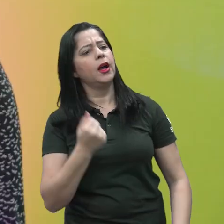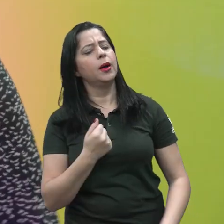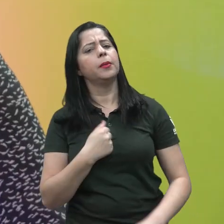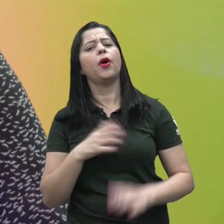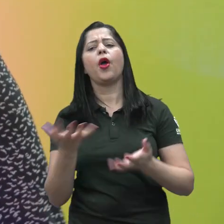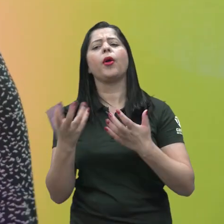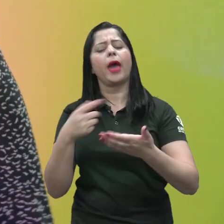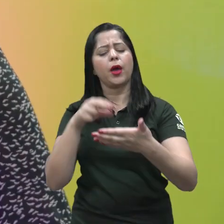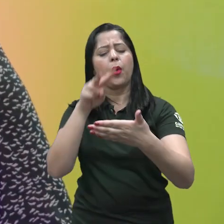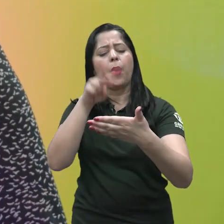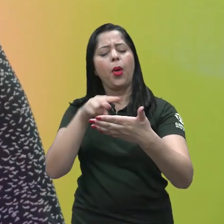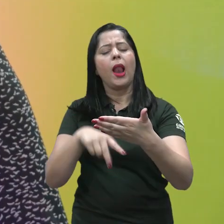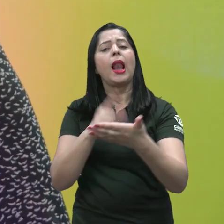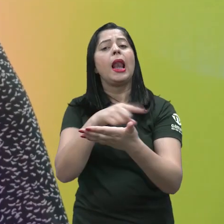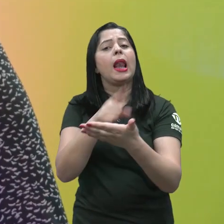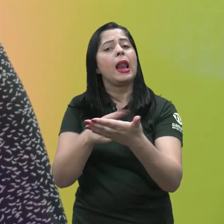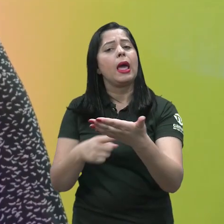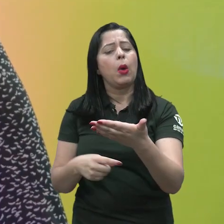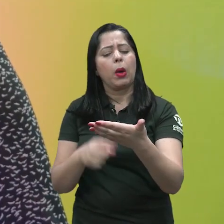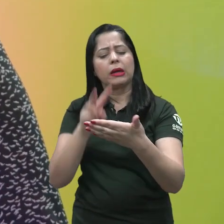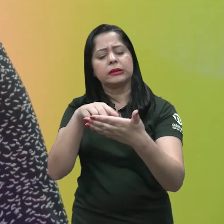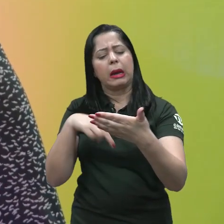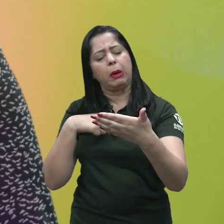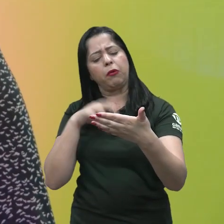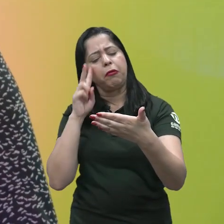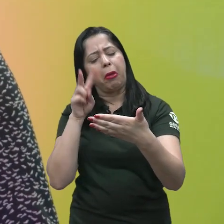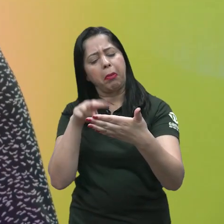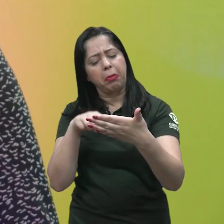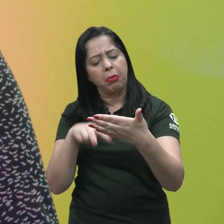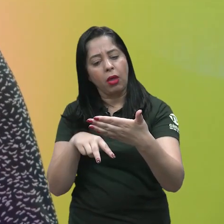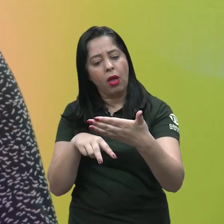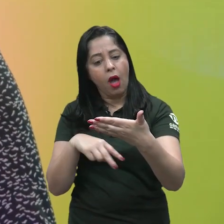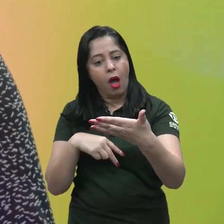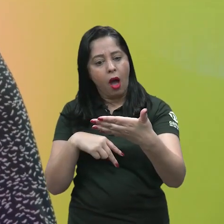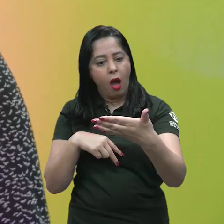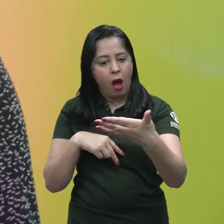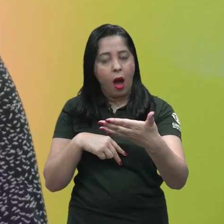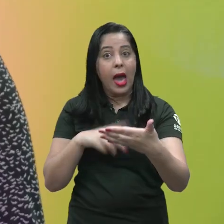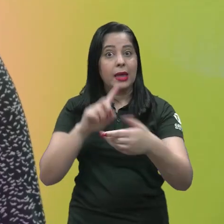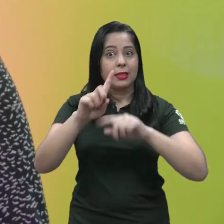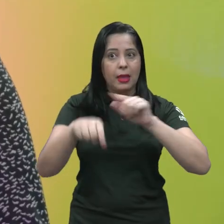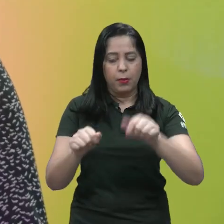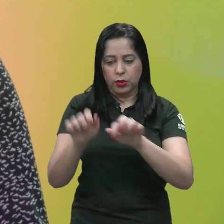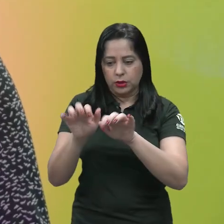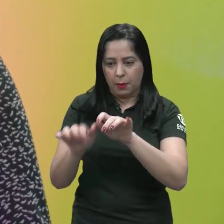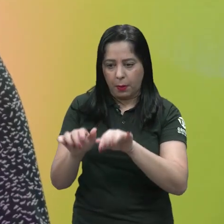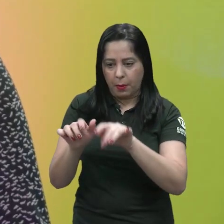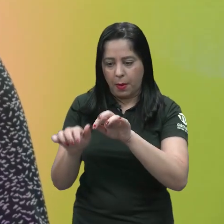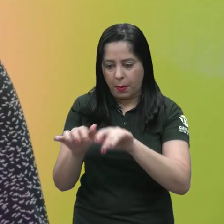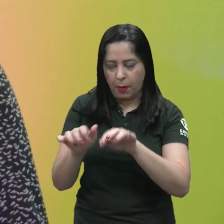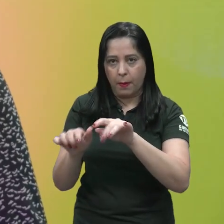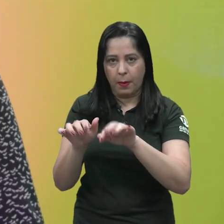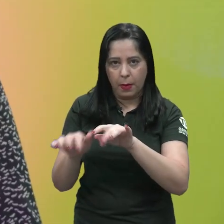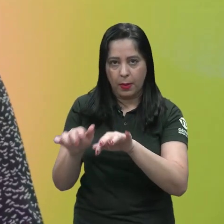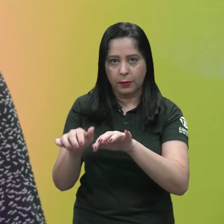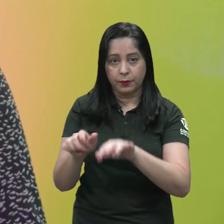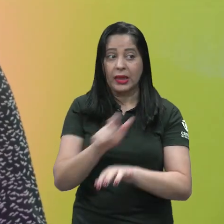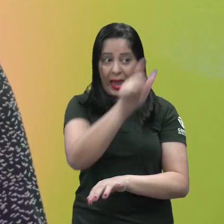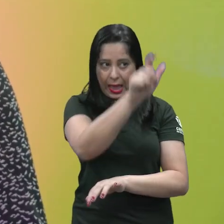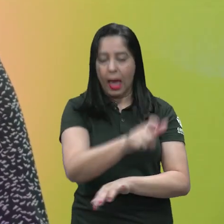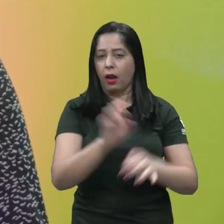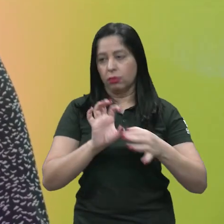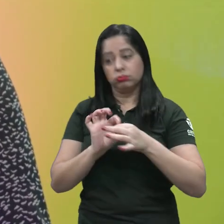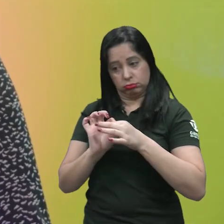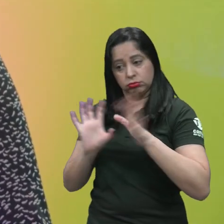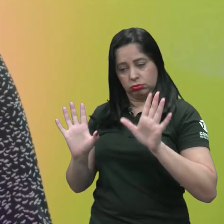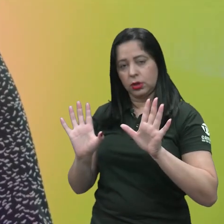vamos ver o que dá aí, né, essa história. E aí começamos a digitalizar esse caderno com a autorização